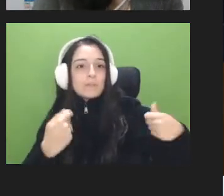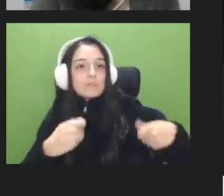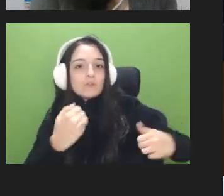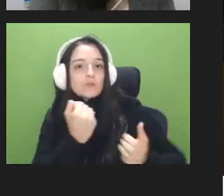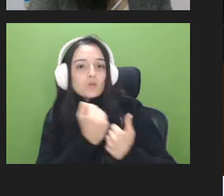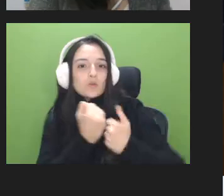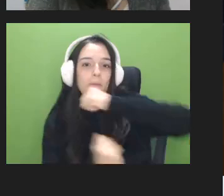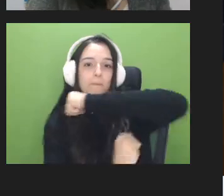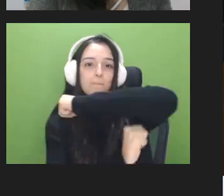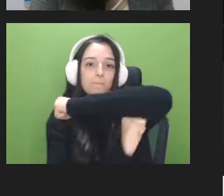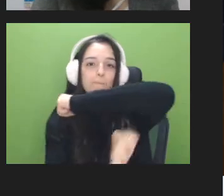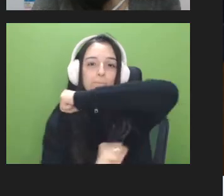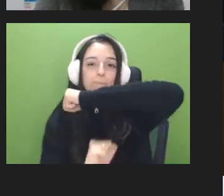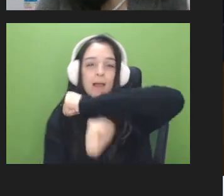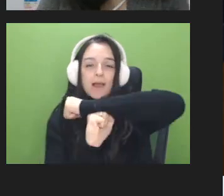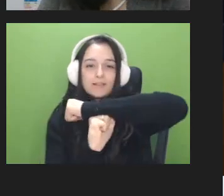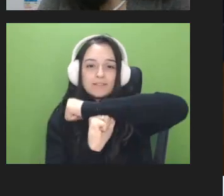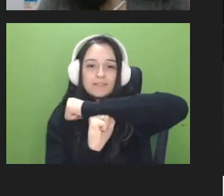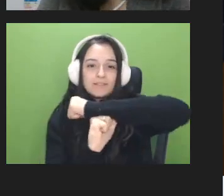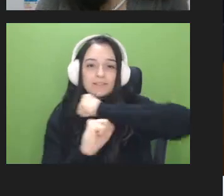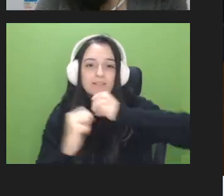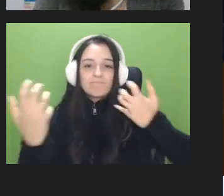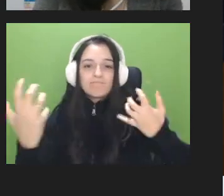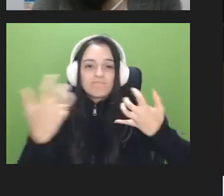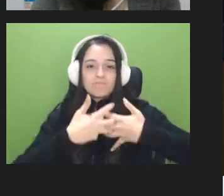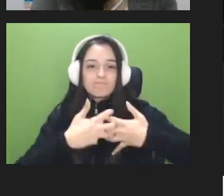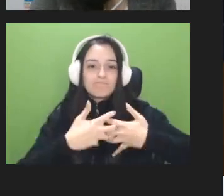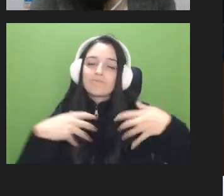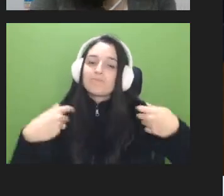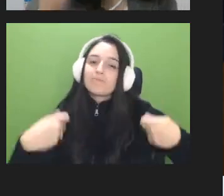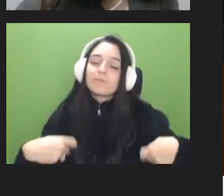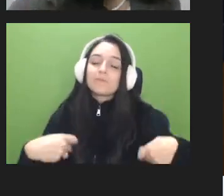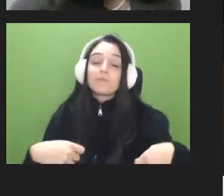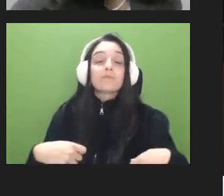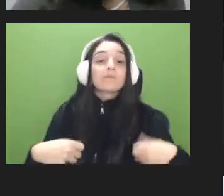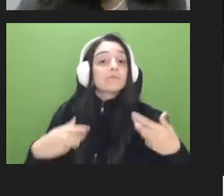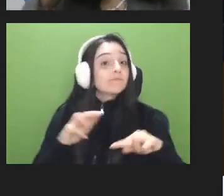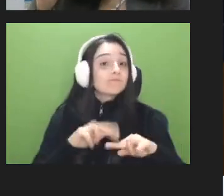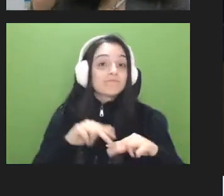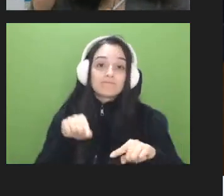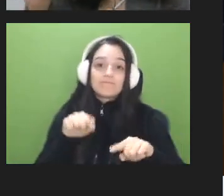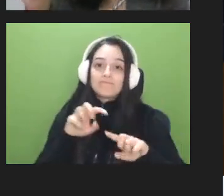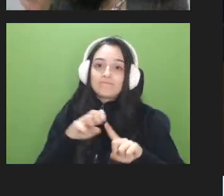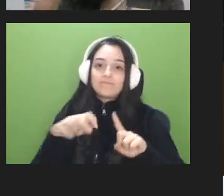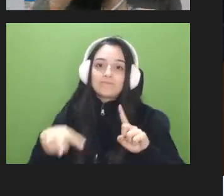E aí, a partir dessa perspectiva, né,